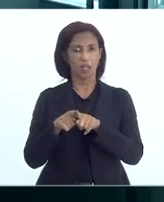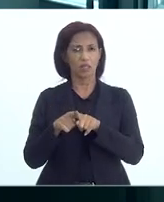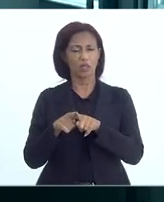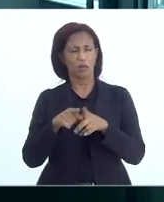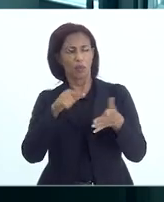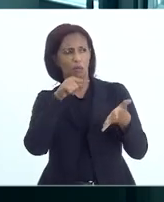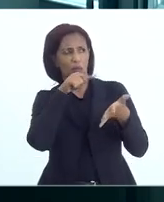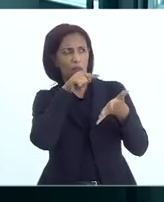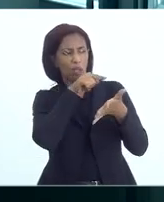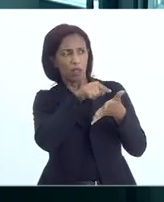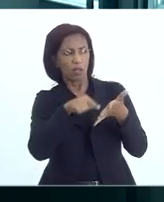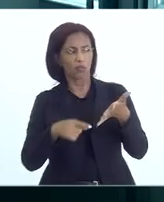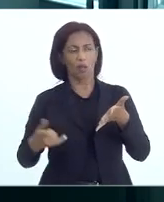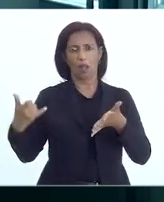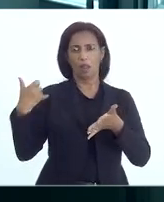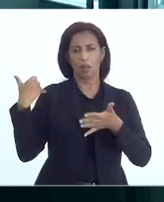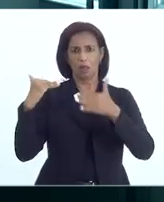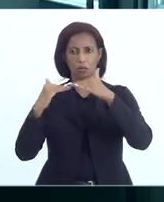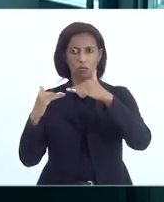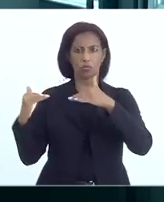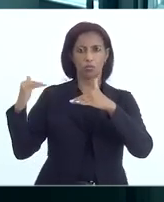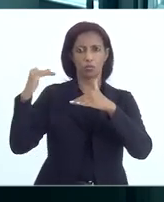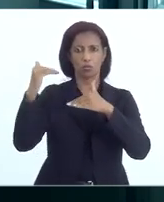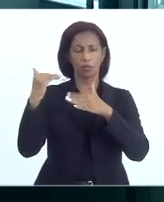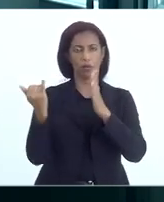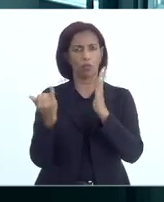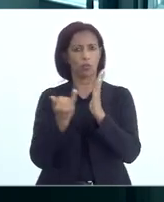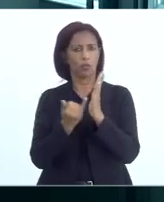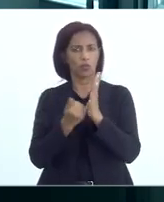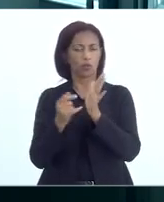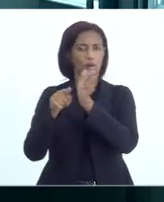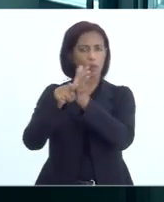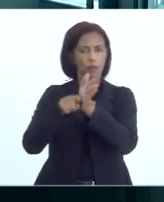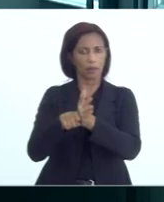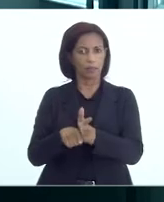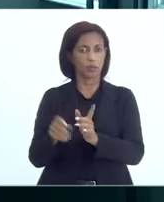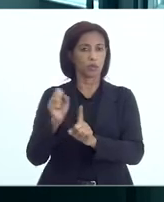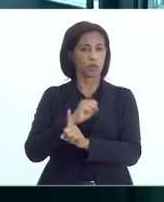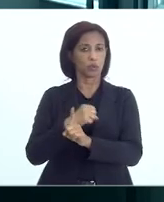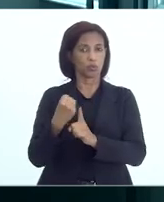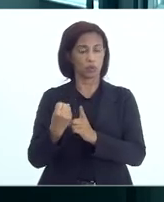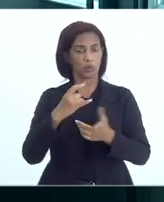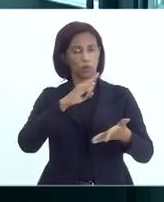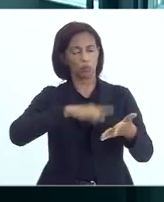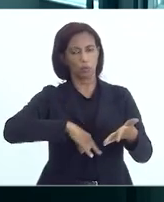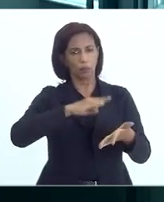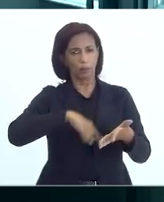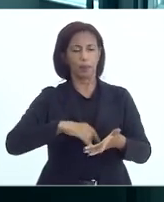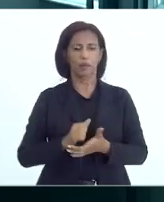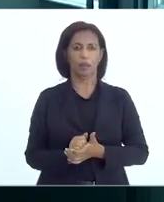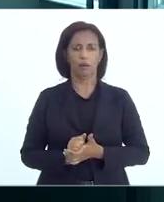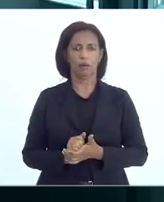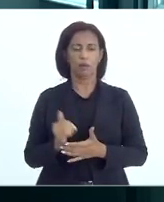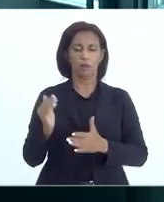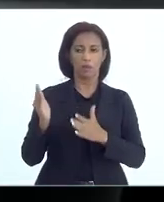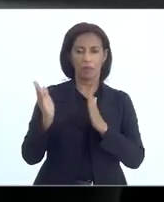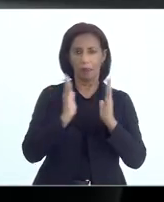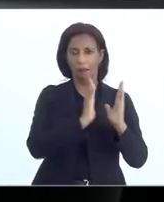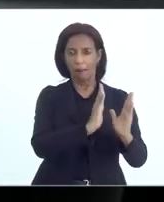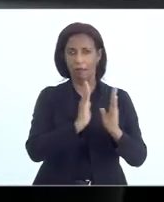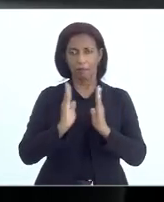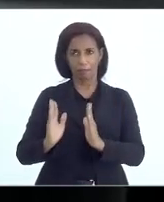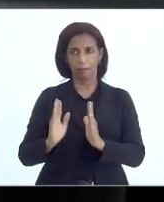sendo identificada a idade superior à prevista no edital na pesquisa social e documental que eu etapa